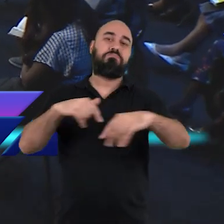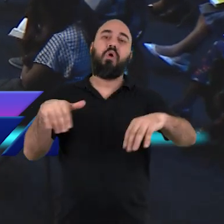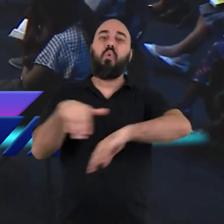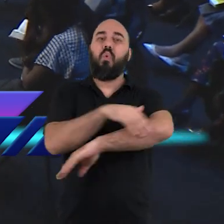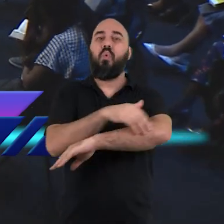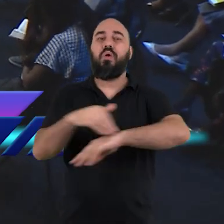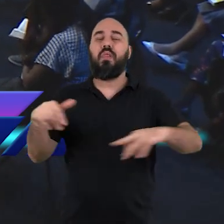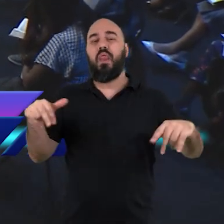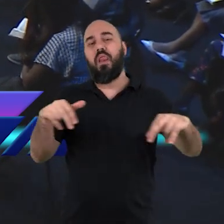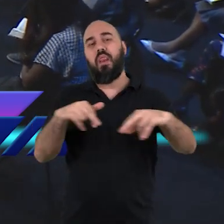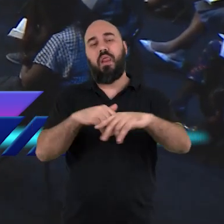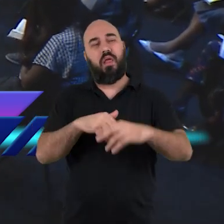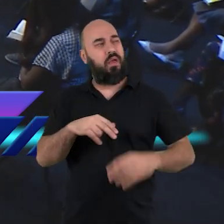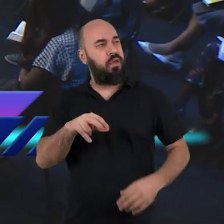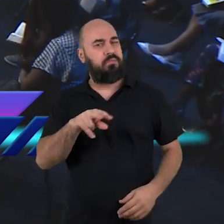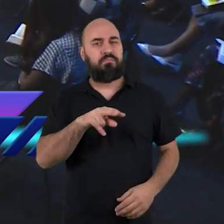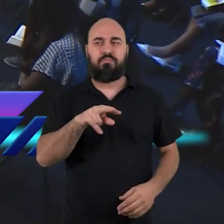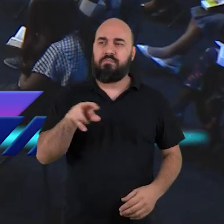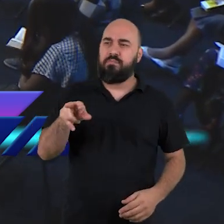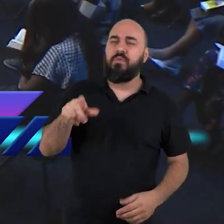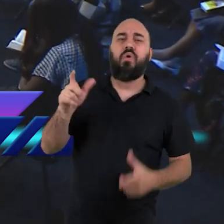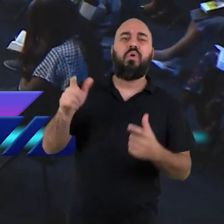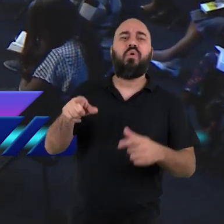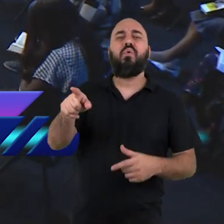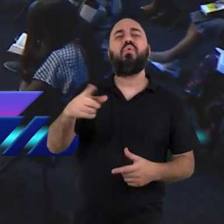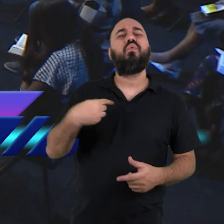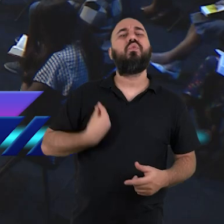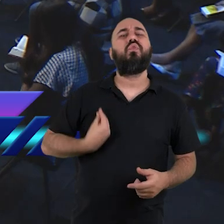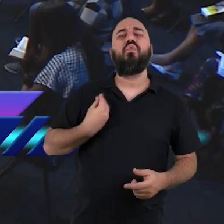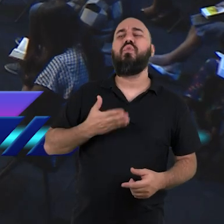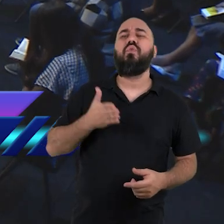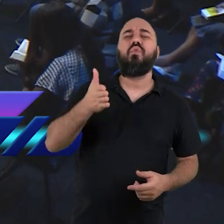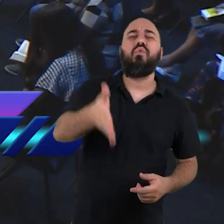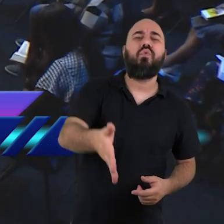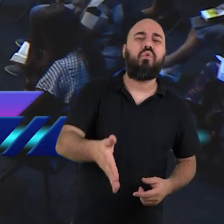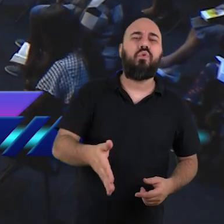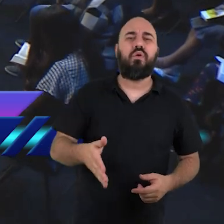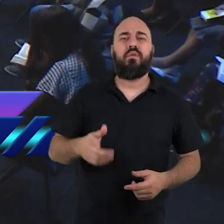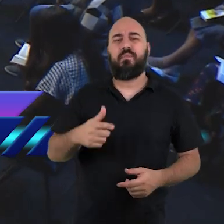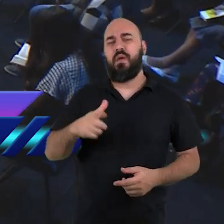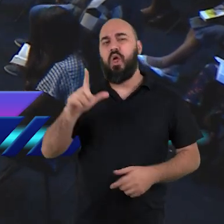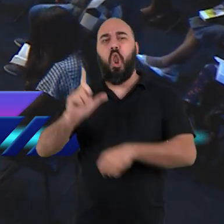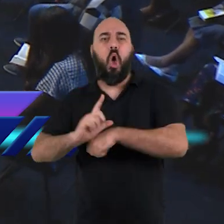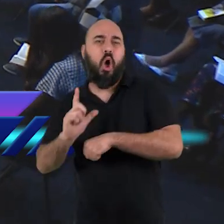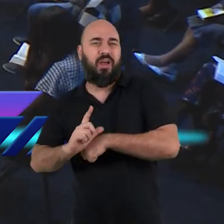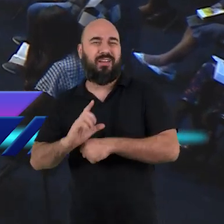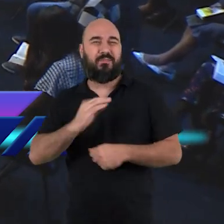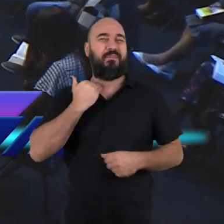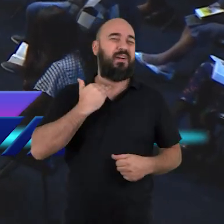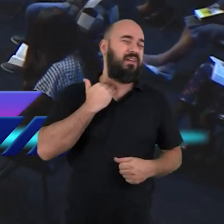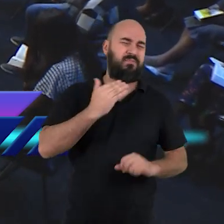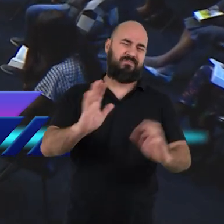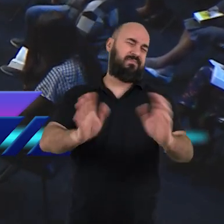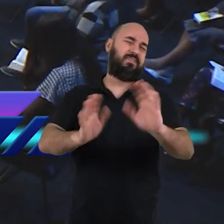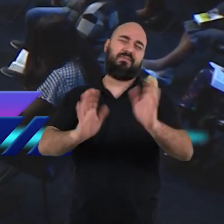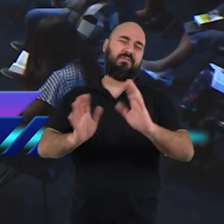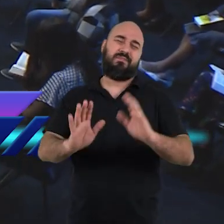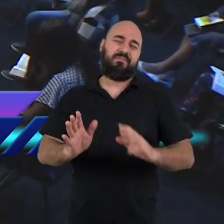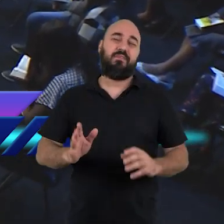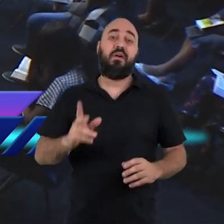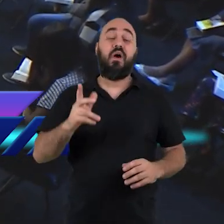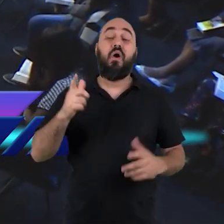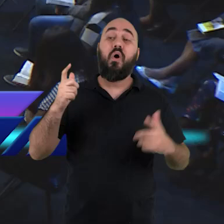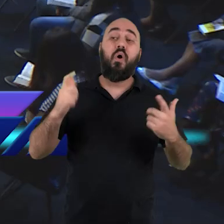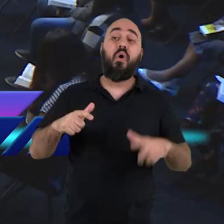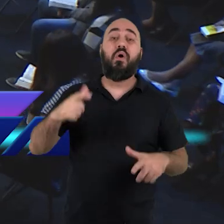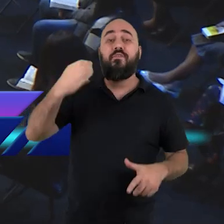lado para o outro, eu penso, para onde essa pessoa está indo? E não para onde ela está indo, para a loja, para o banco, para a farmácia,